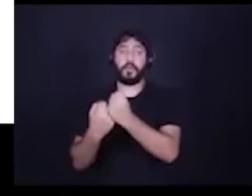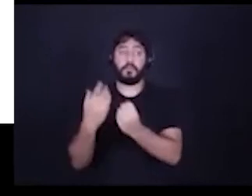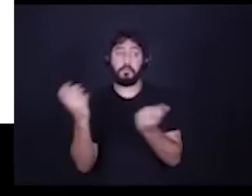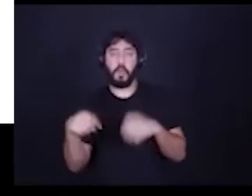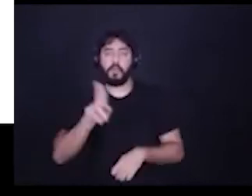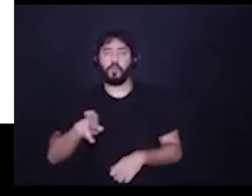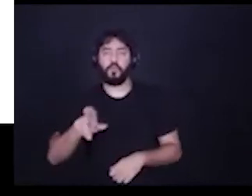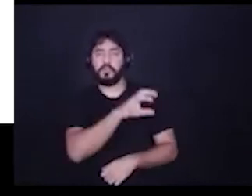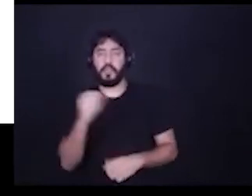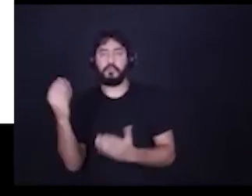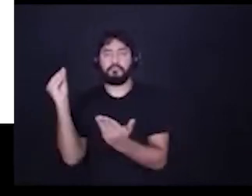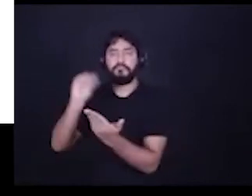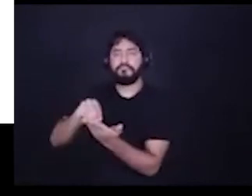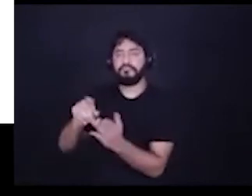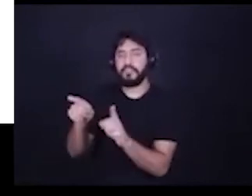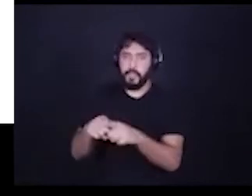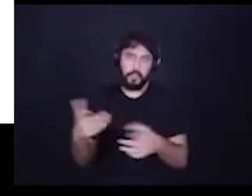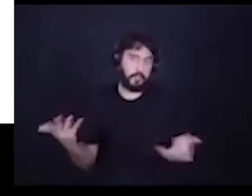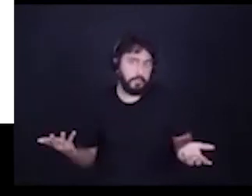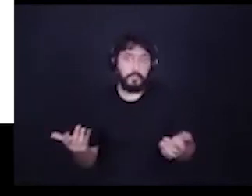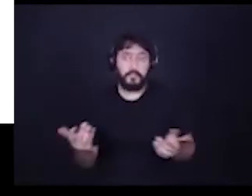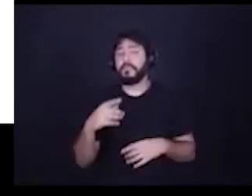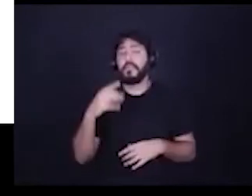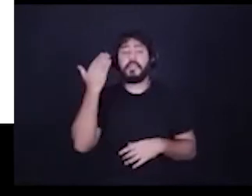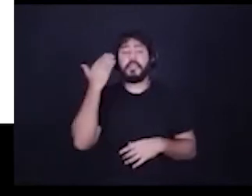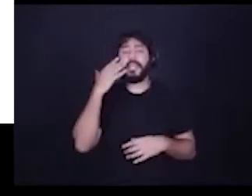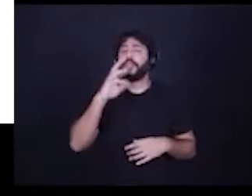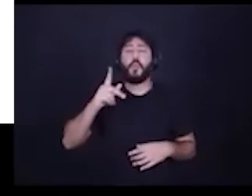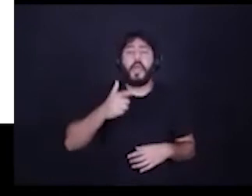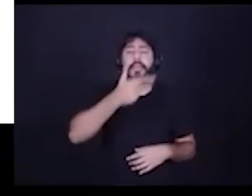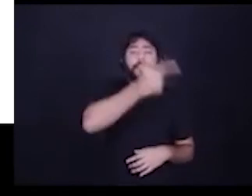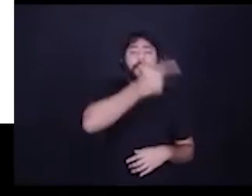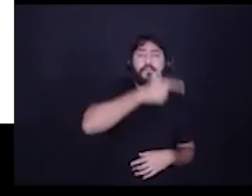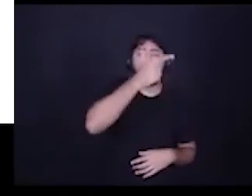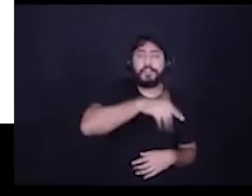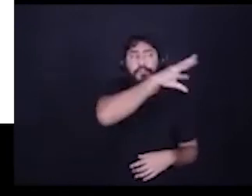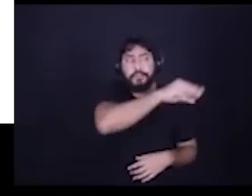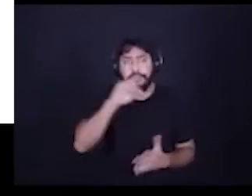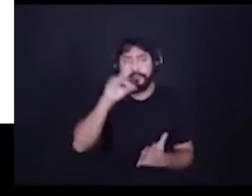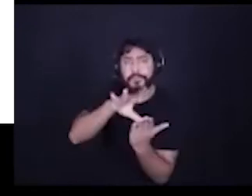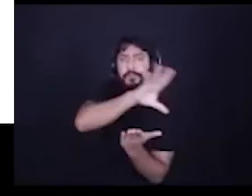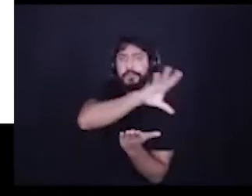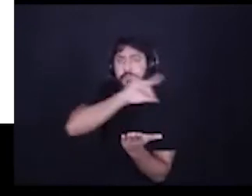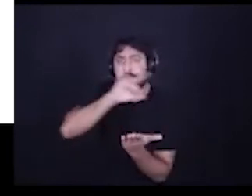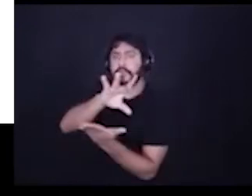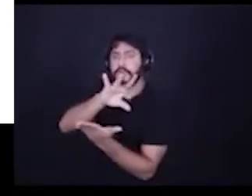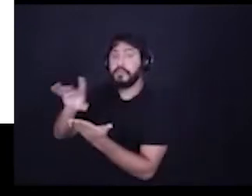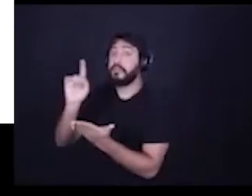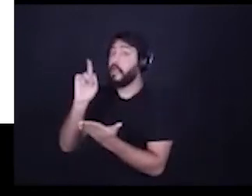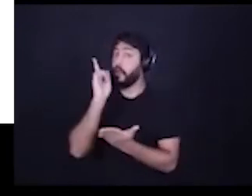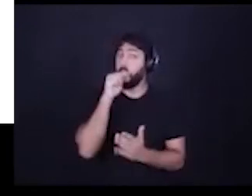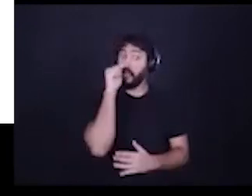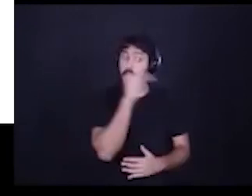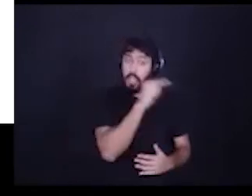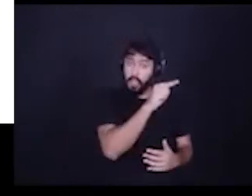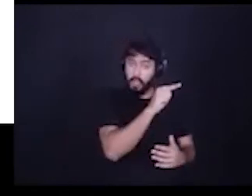compartilhar também. Então, entender que não é simplesmente sobre repetir essa mesma imagem em todos os lugares, mas entender que a partir dela, a partir dessa investigação que eu